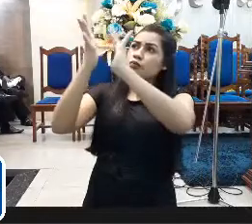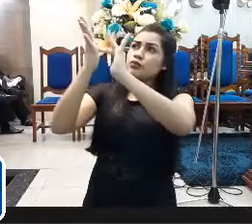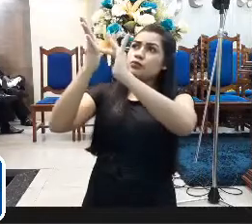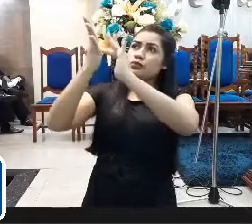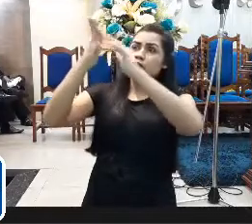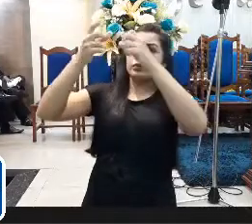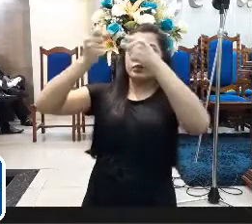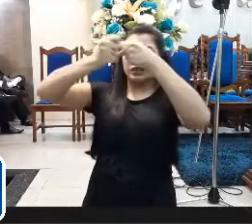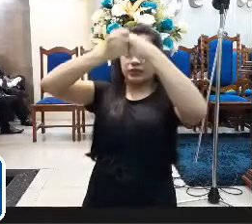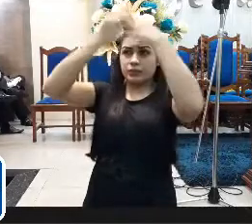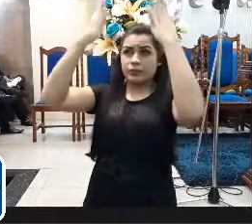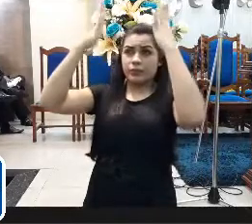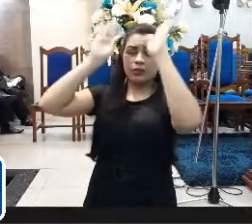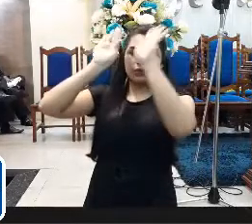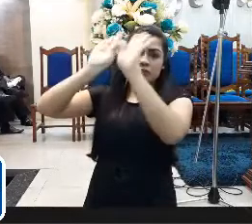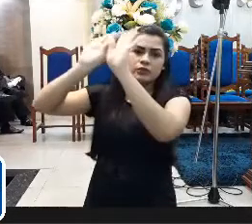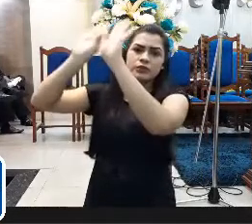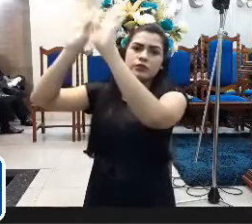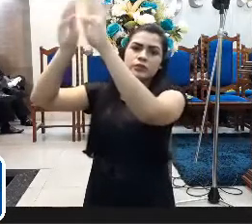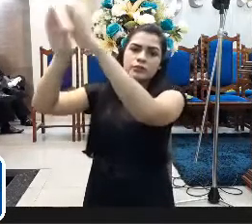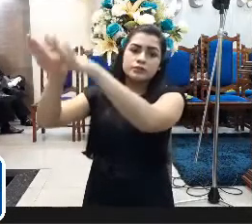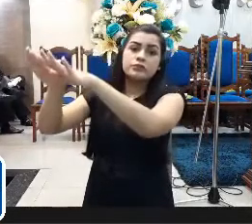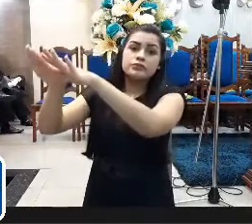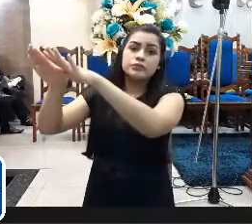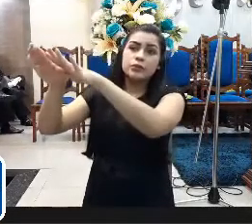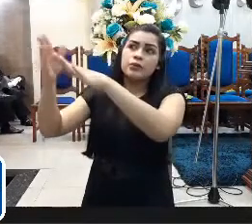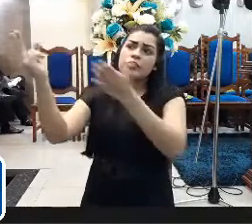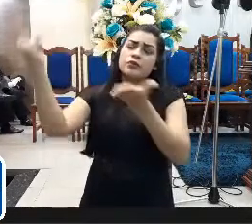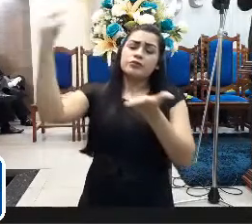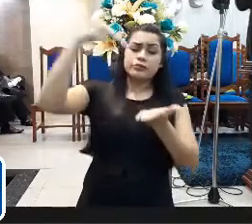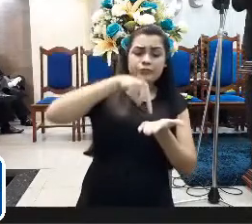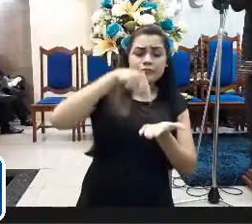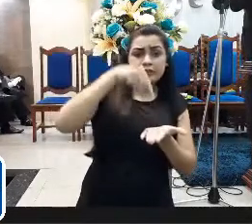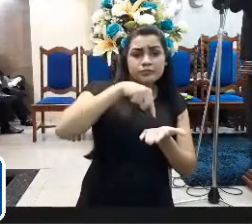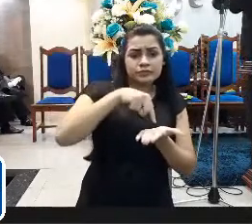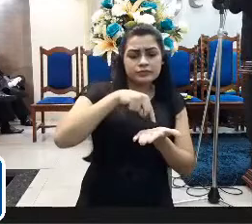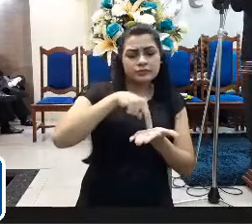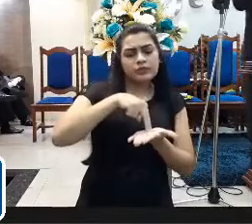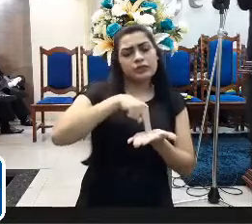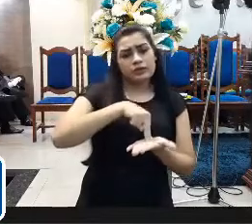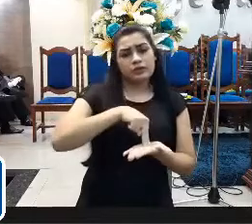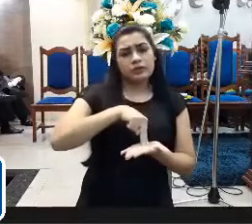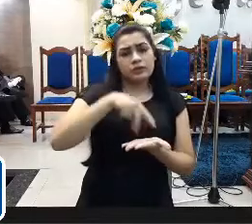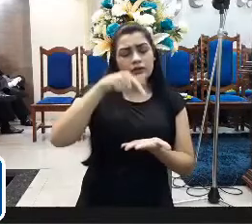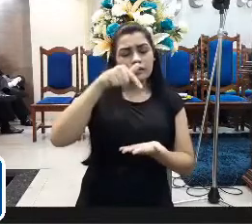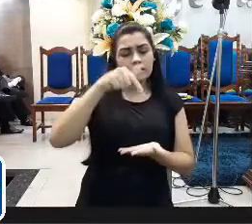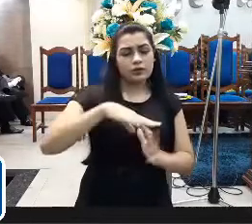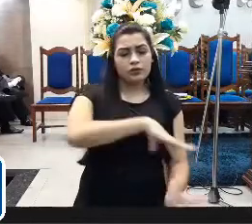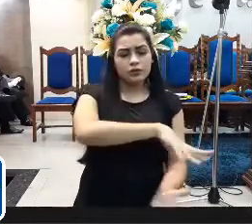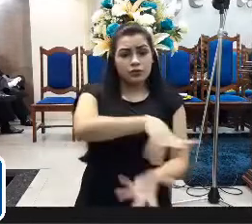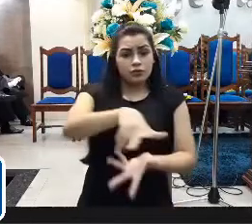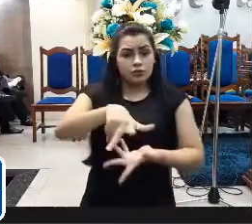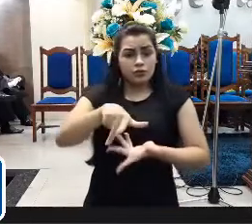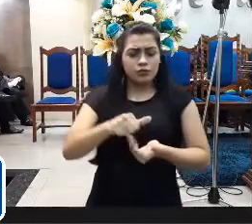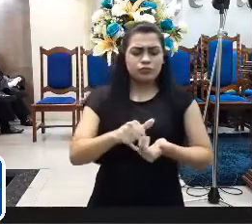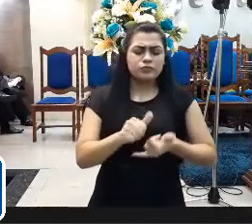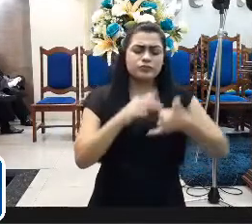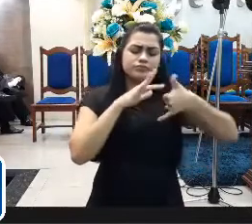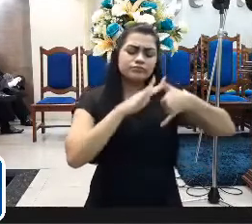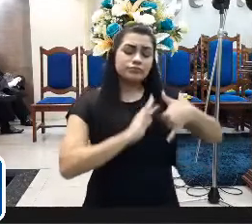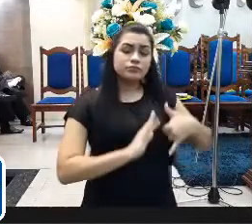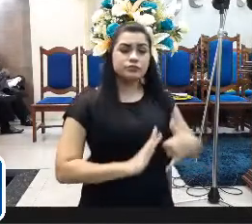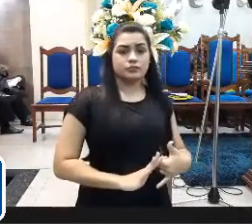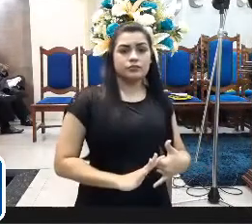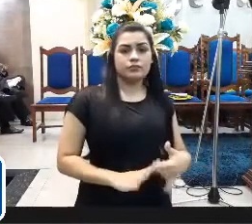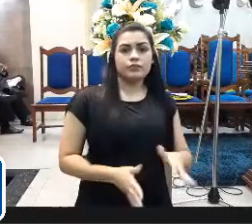aqui neste mundo. Glória a Deus. Alguém questionou, não é? Porque ele falava da sua morte, porque ele falava do